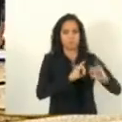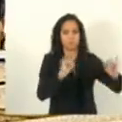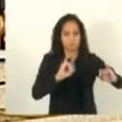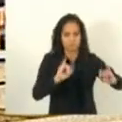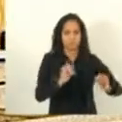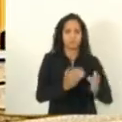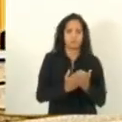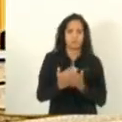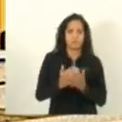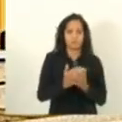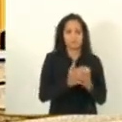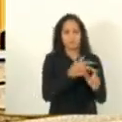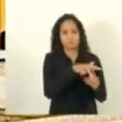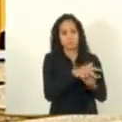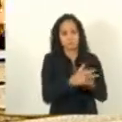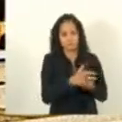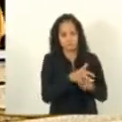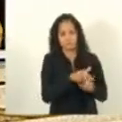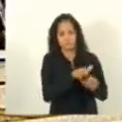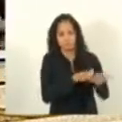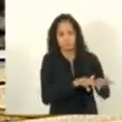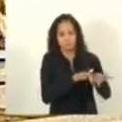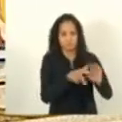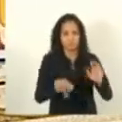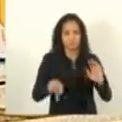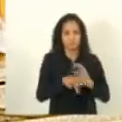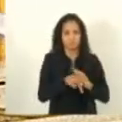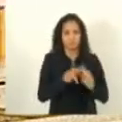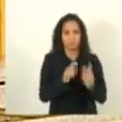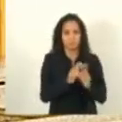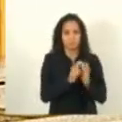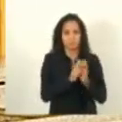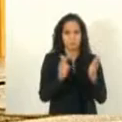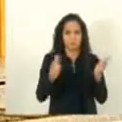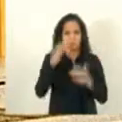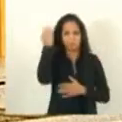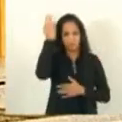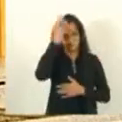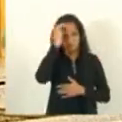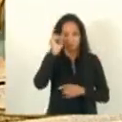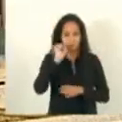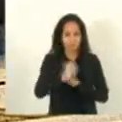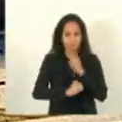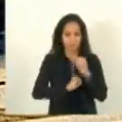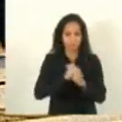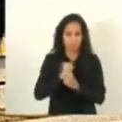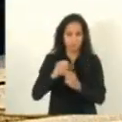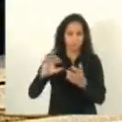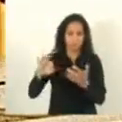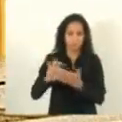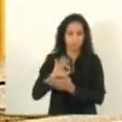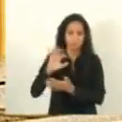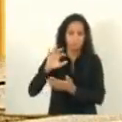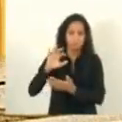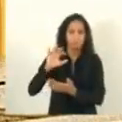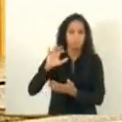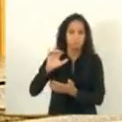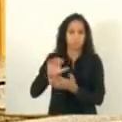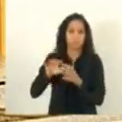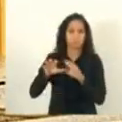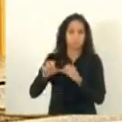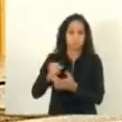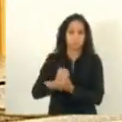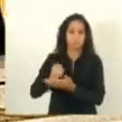redator freelance do jornal de serviço Capixaba. No ano seguinte, foi contratado pela Quarup Propaganda como